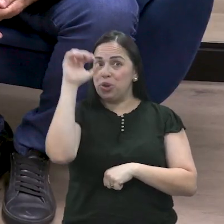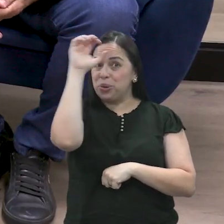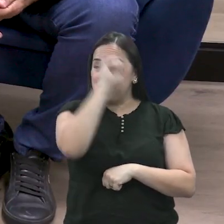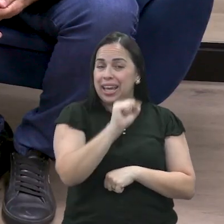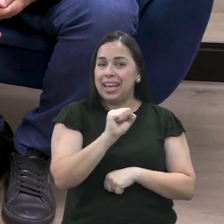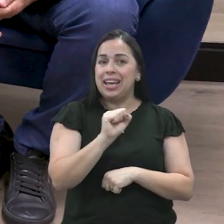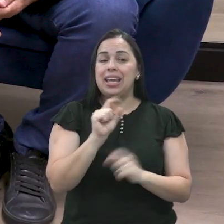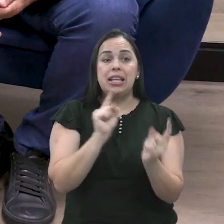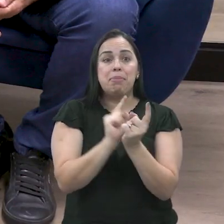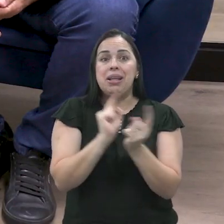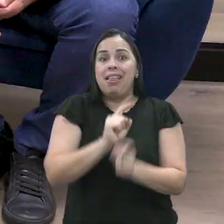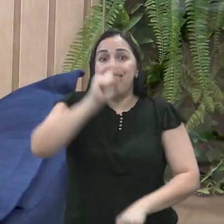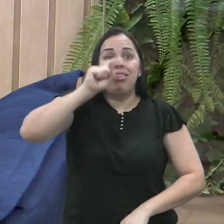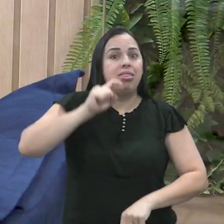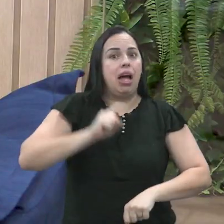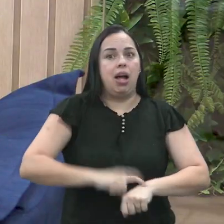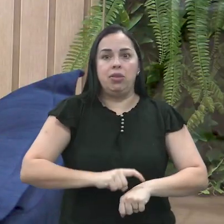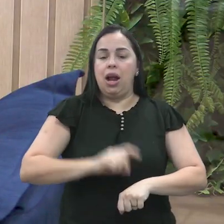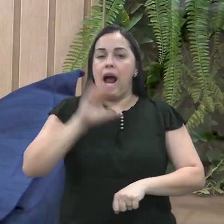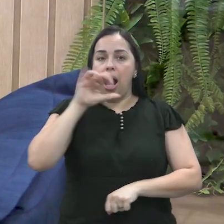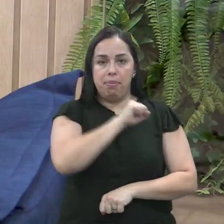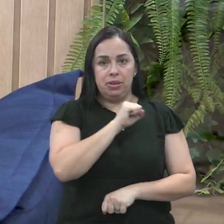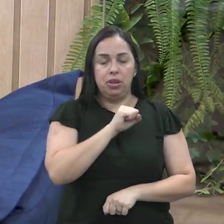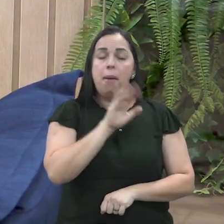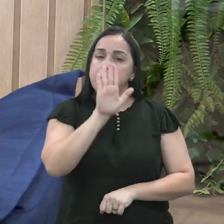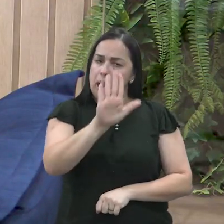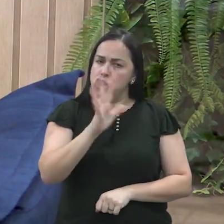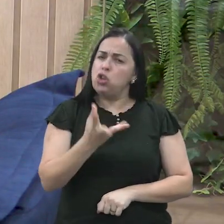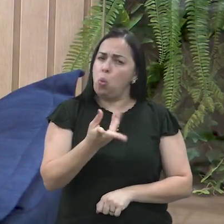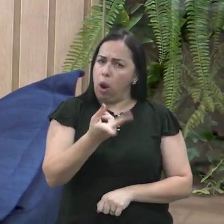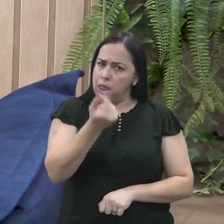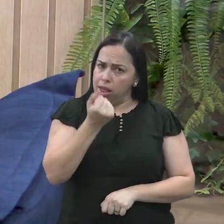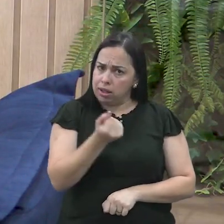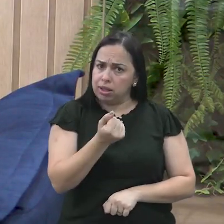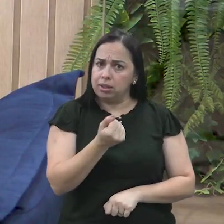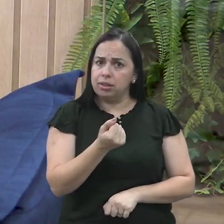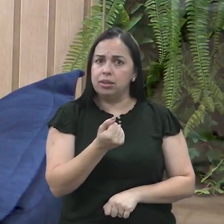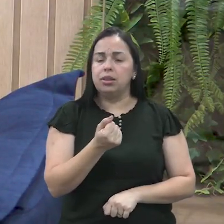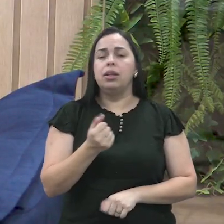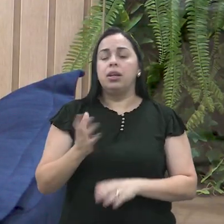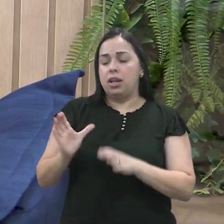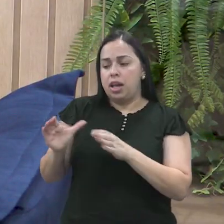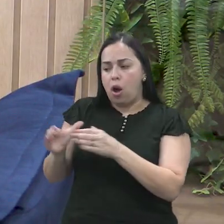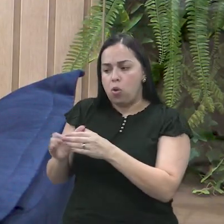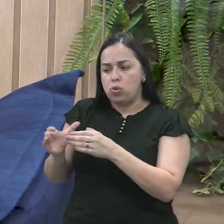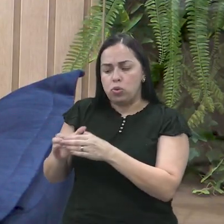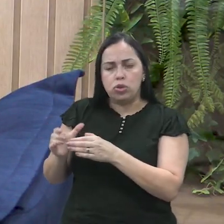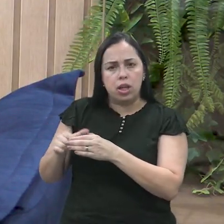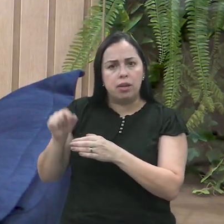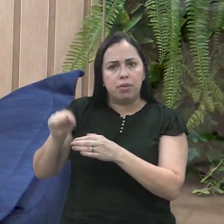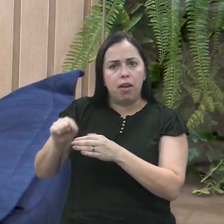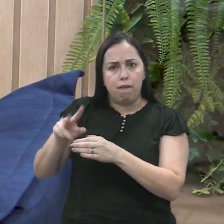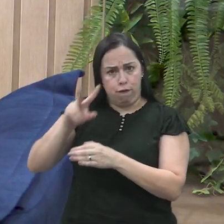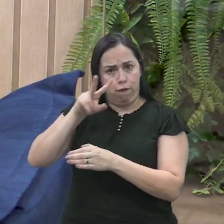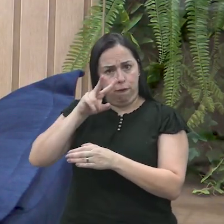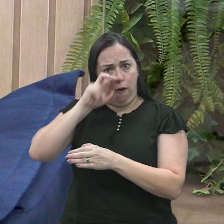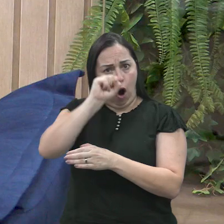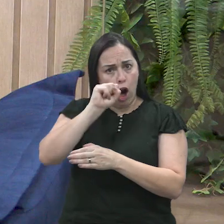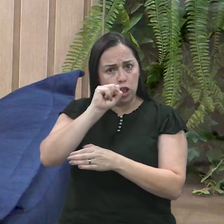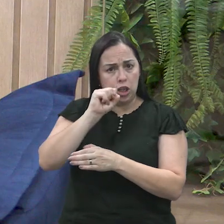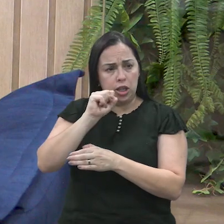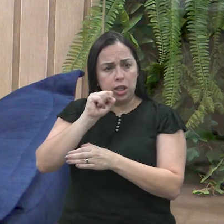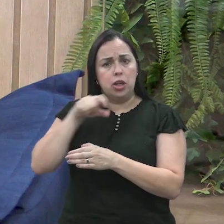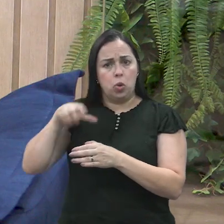atendimento tem que ser imediato. A intenção é fazer um atendimento imediato, atendimento de qualidade. É implantar um time